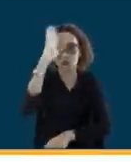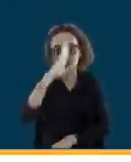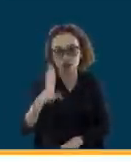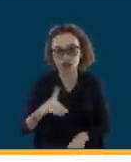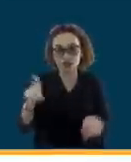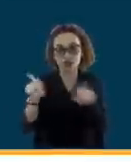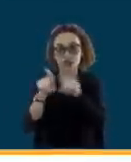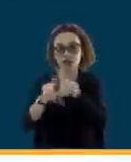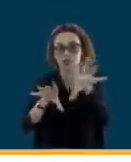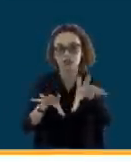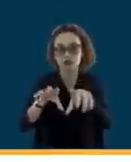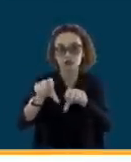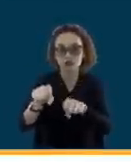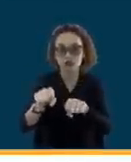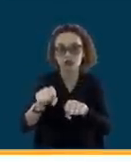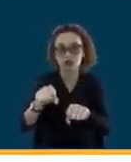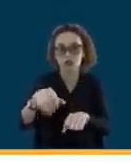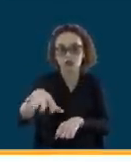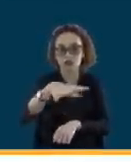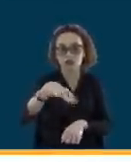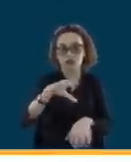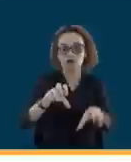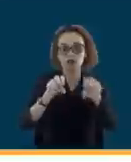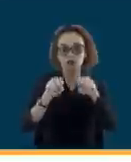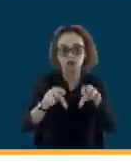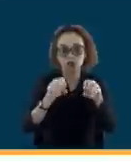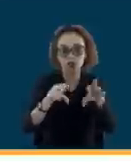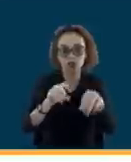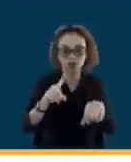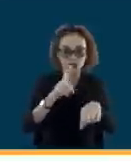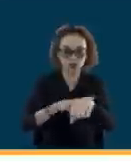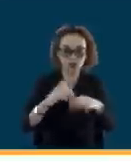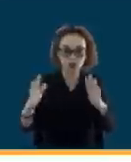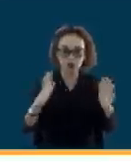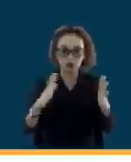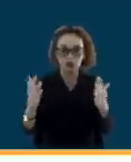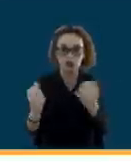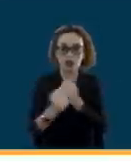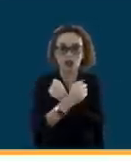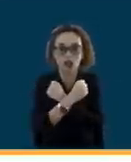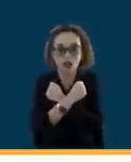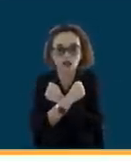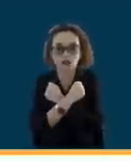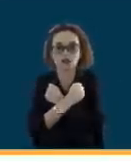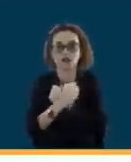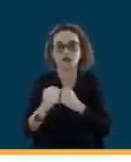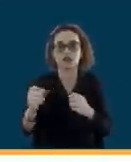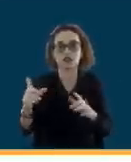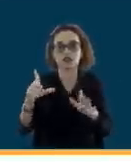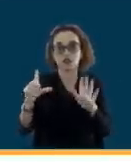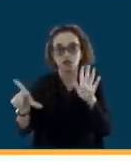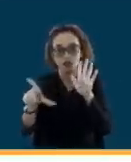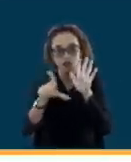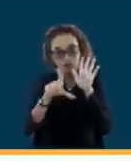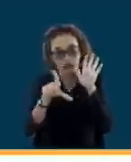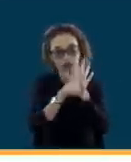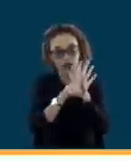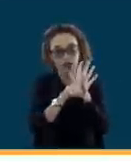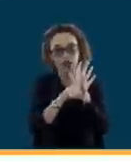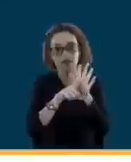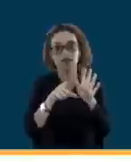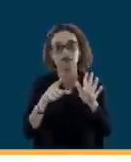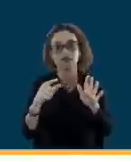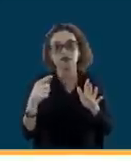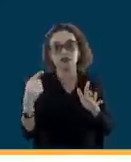das pessoas no campo da educação, nesse momento acolha e abrace a implementação da Lei Aldir Blanc, que pode ter